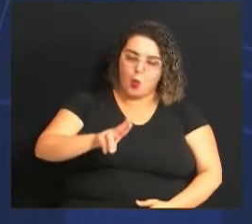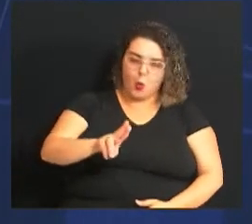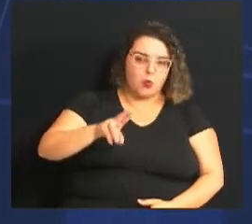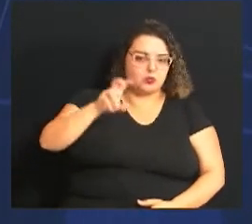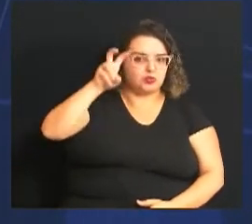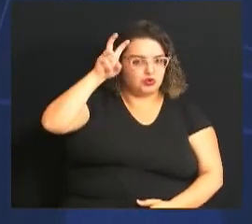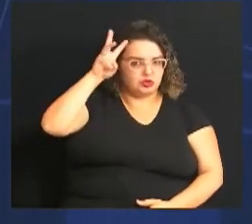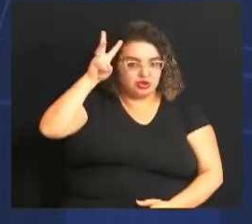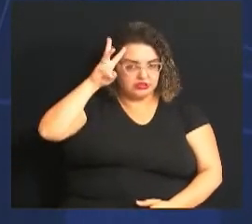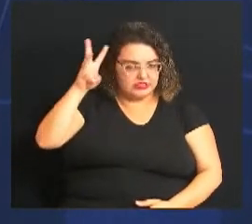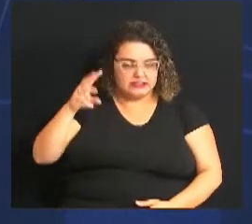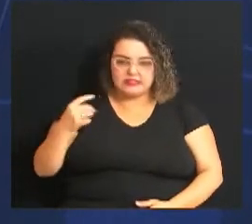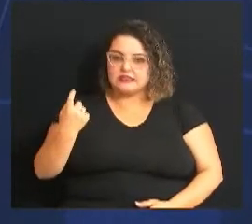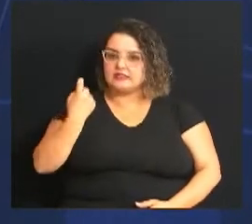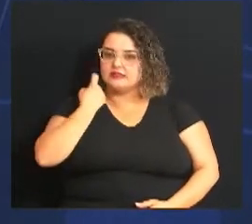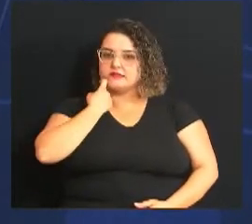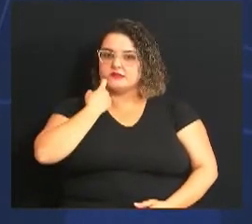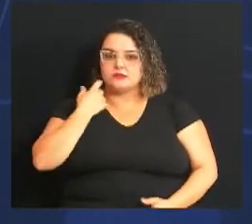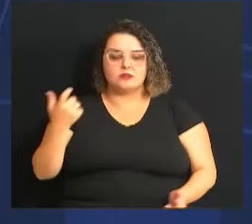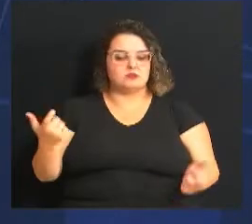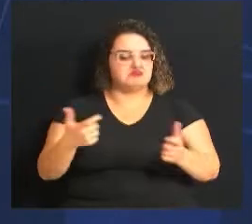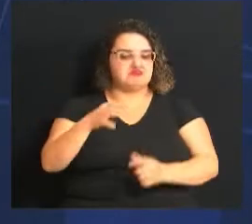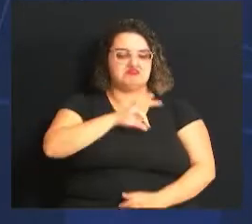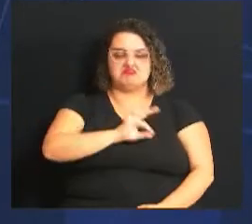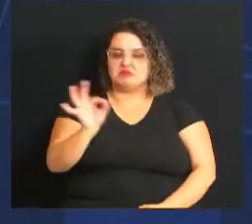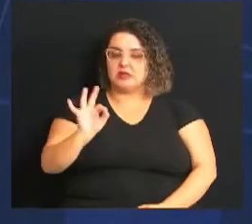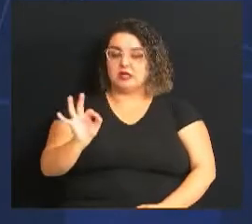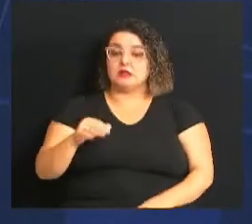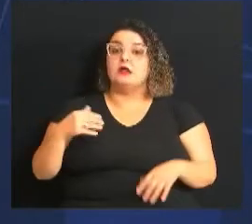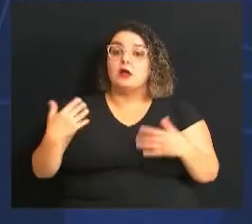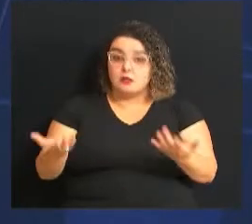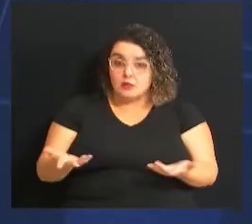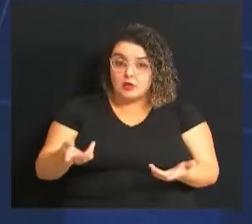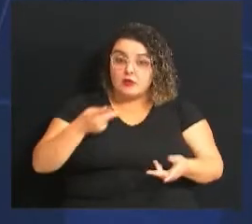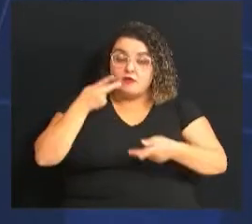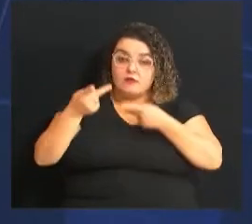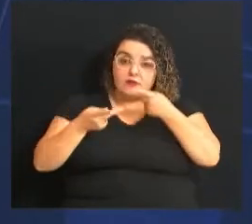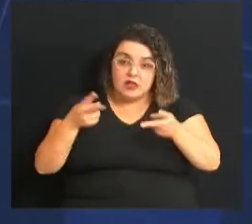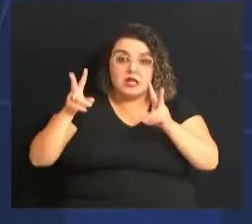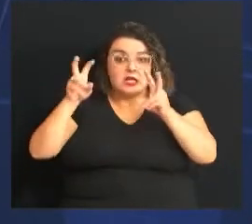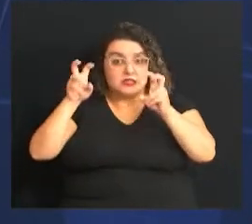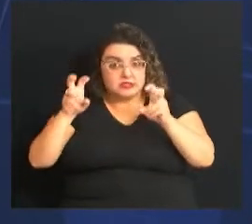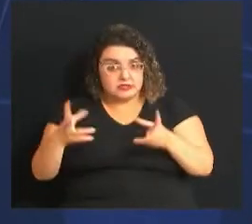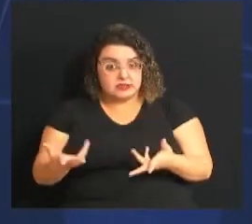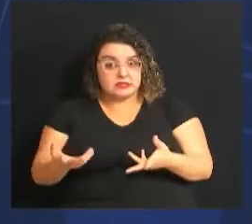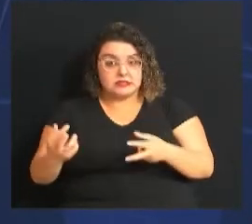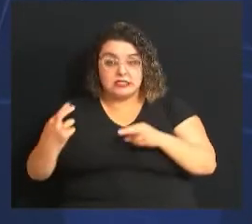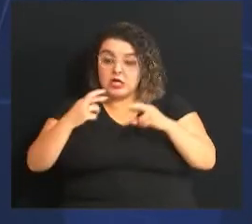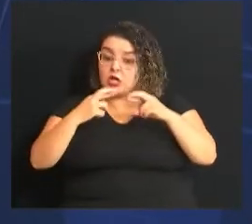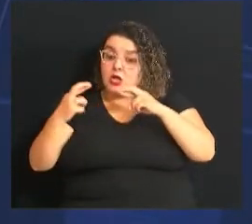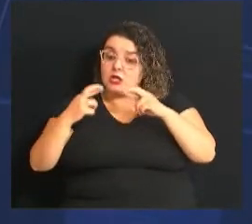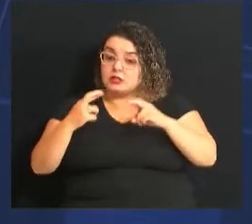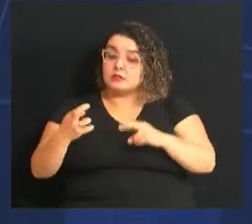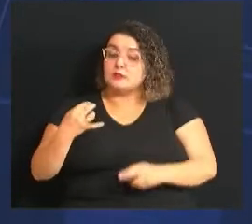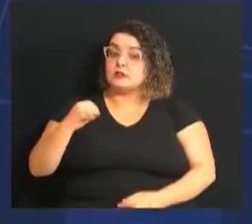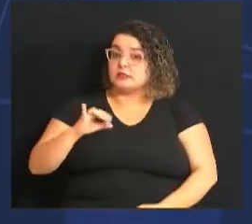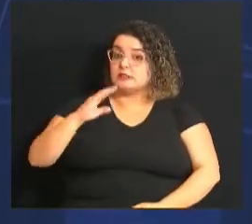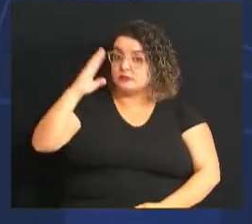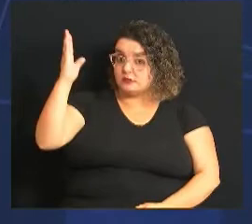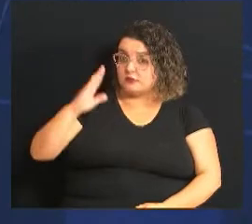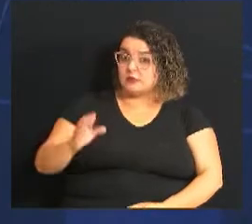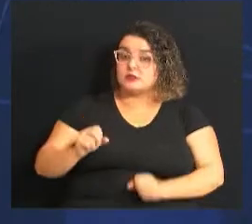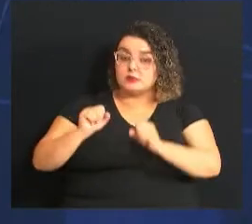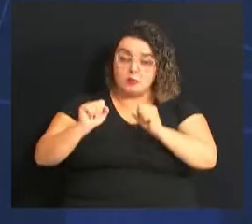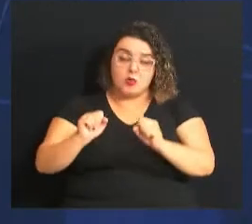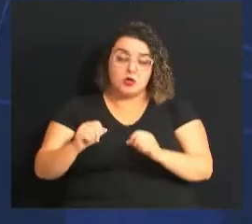sexta-feira, sem redução de salário. Então, bom, para poder abordar este tema, analisar se no Brasil pode dar certo,